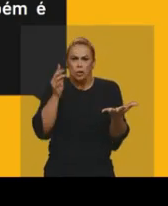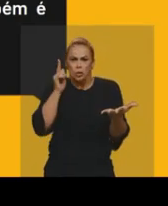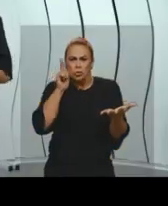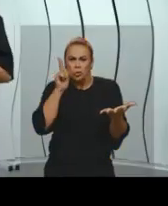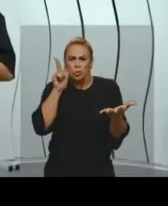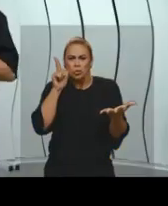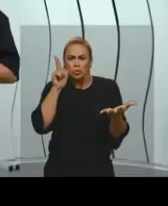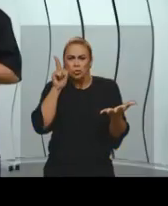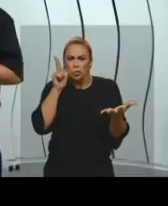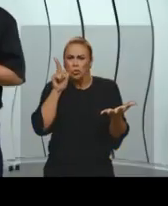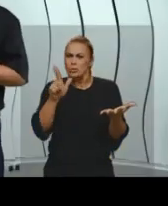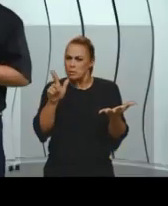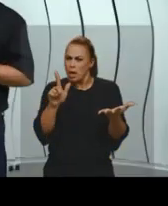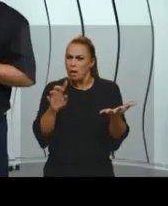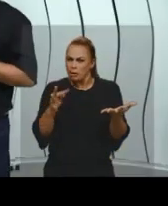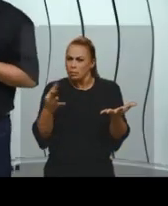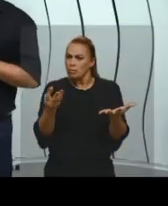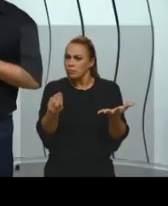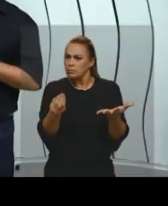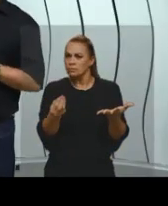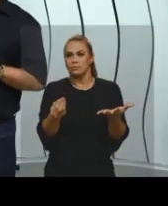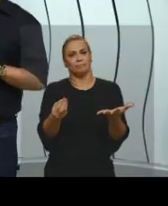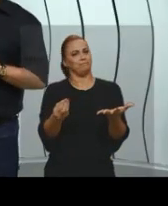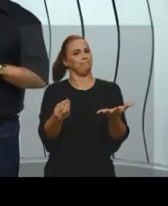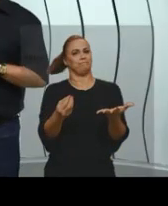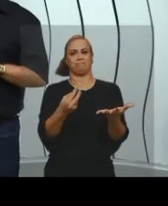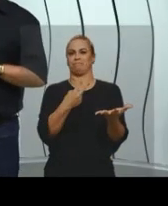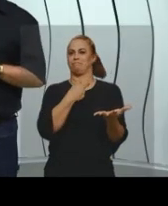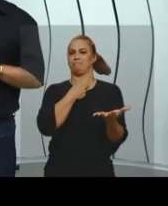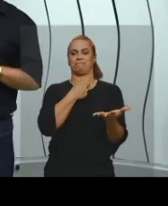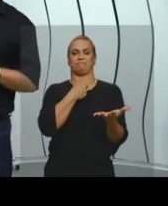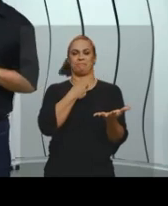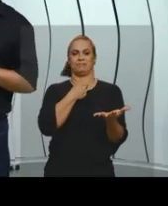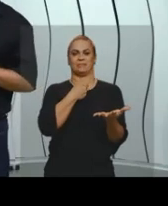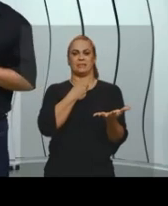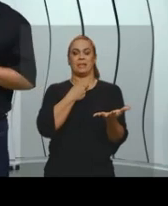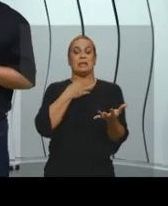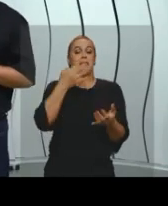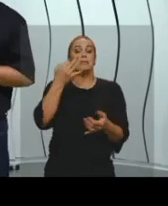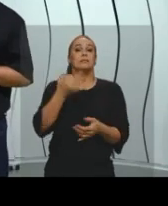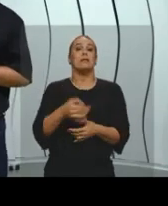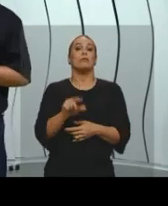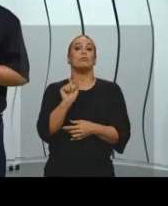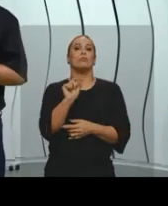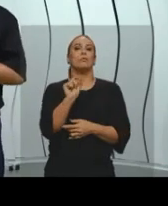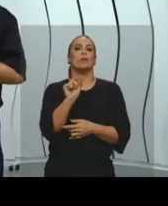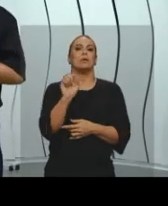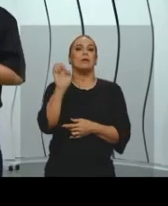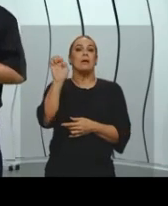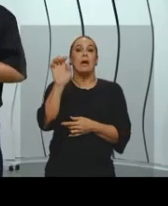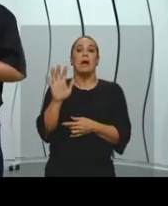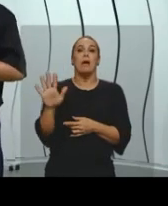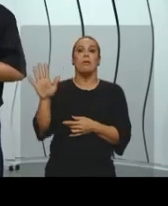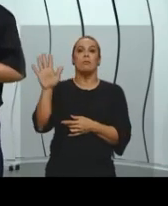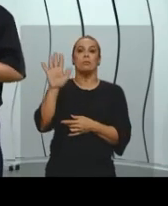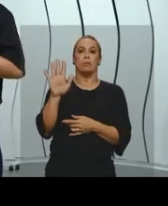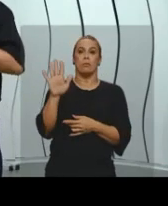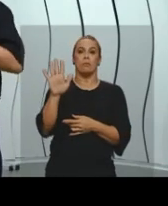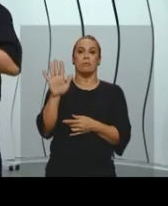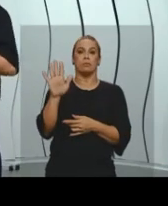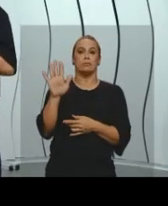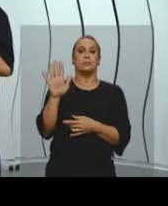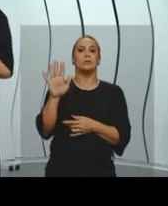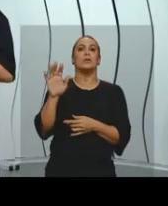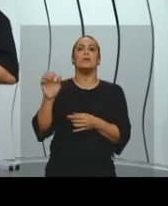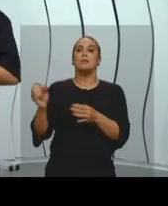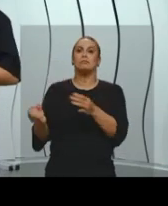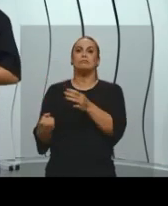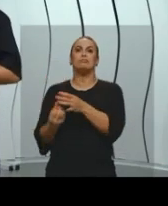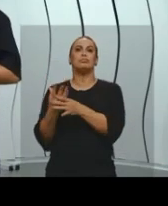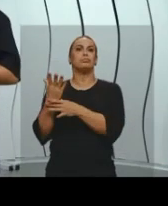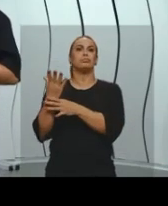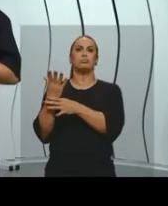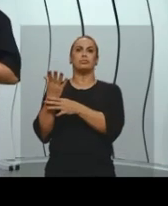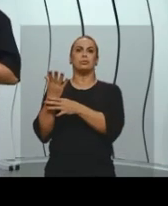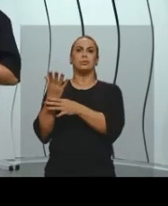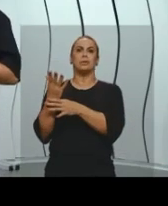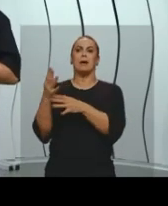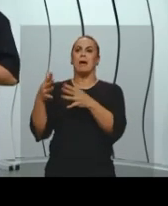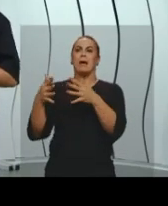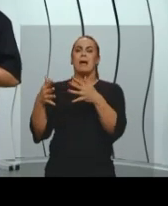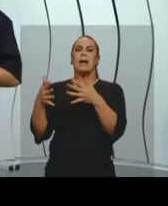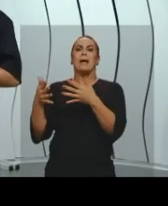tenho consciência perfeitamente que na Europa cada vez fabricam mais BMWs moderníssimos,